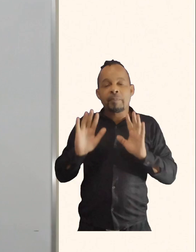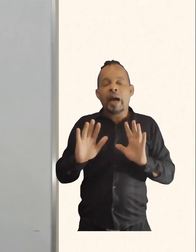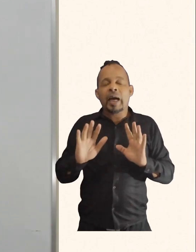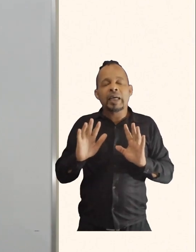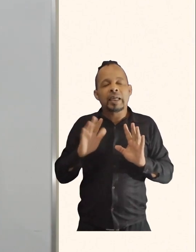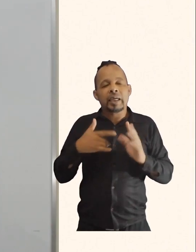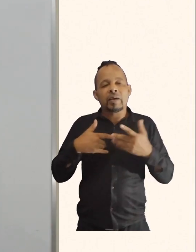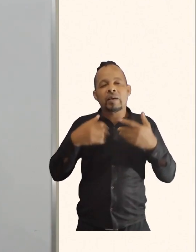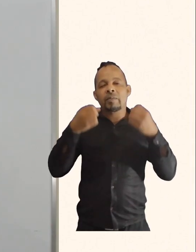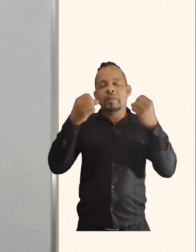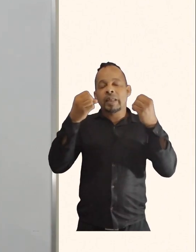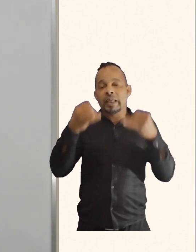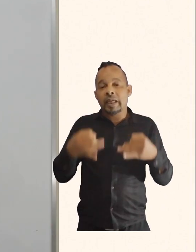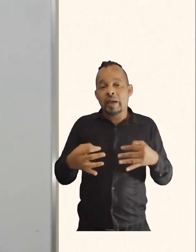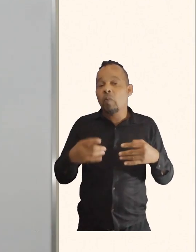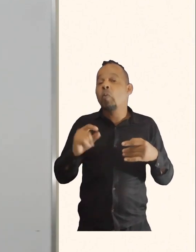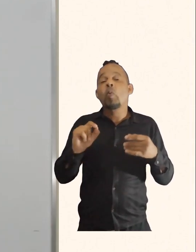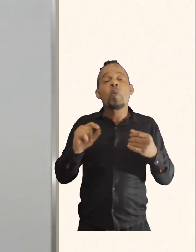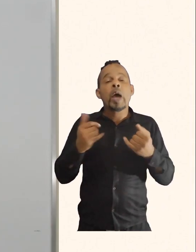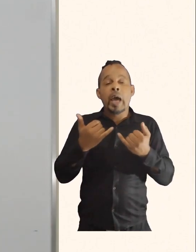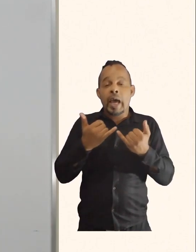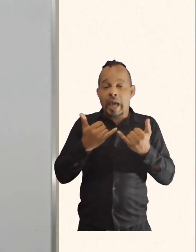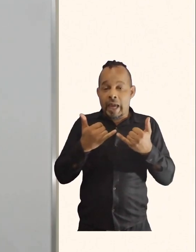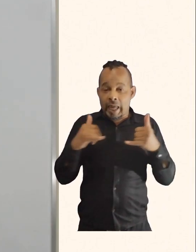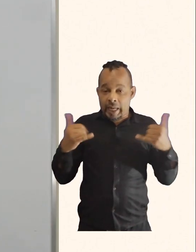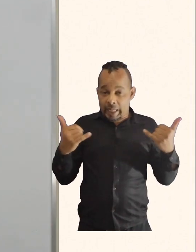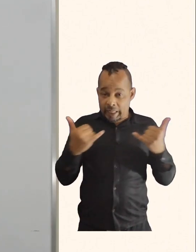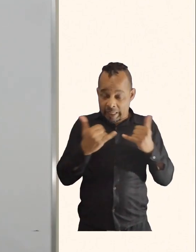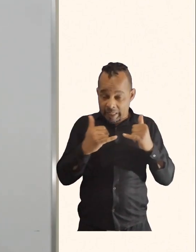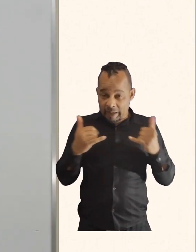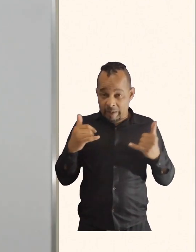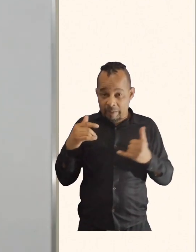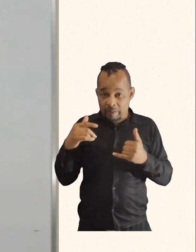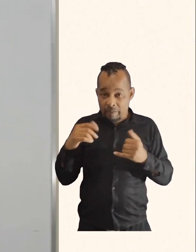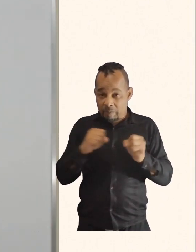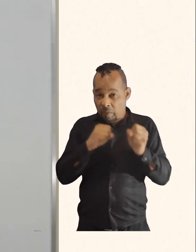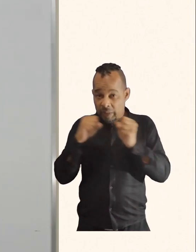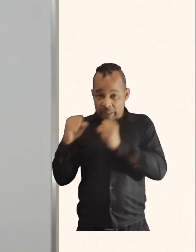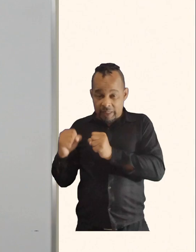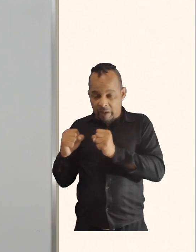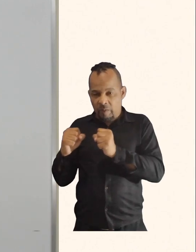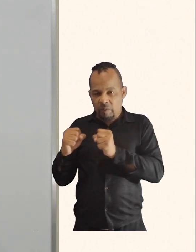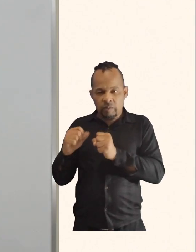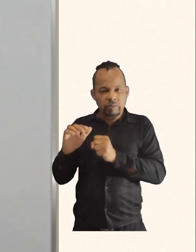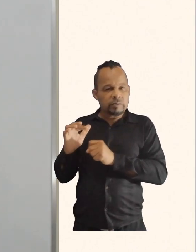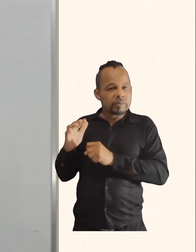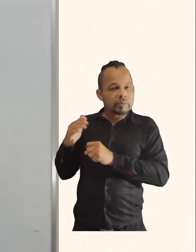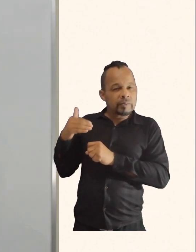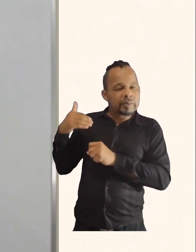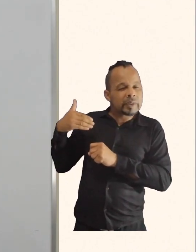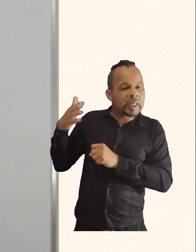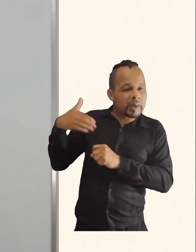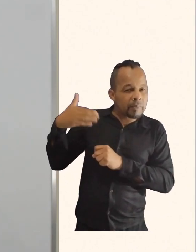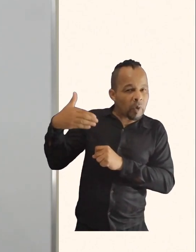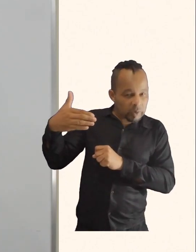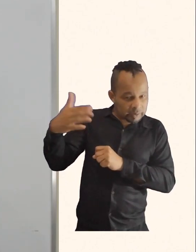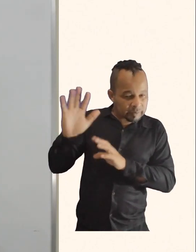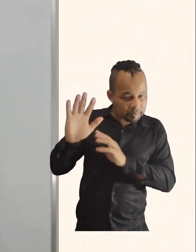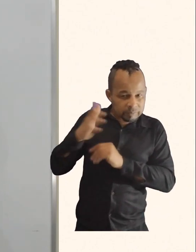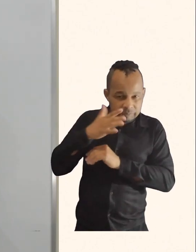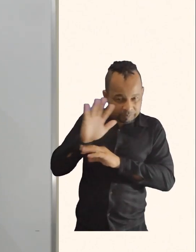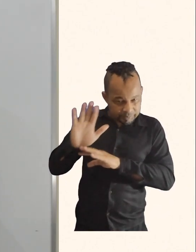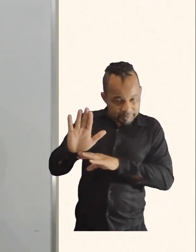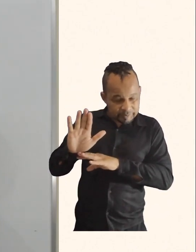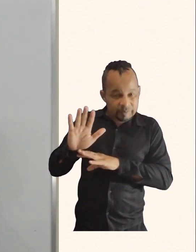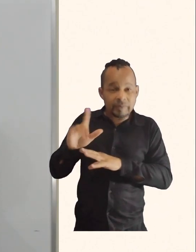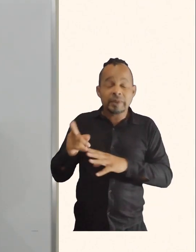falar mais especificamente do que é a energia potencial daqui a pouquinho. Antes, deixa eu chamar a atenção para